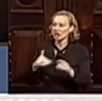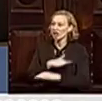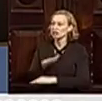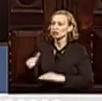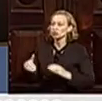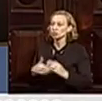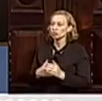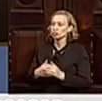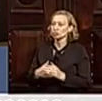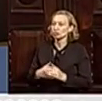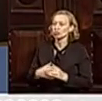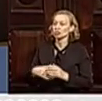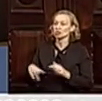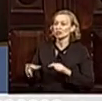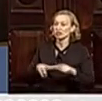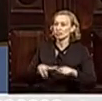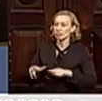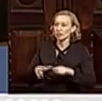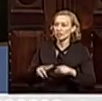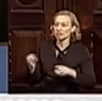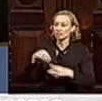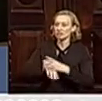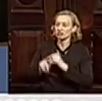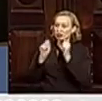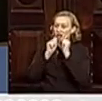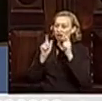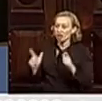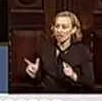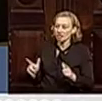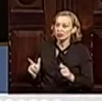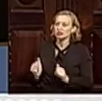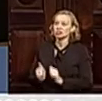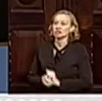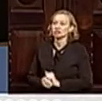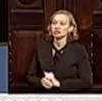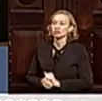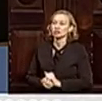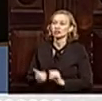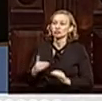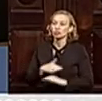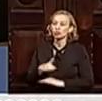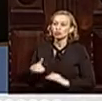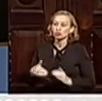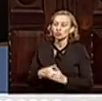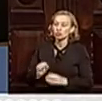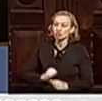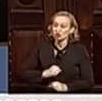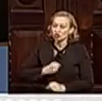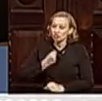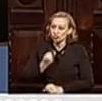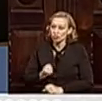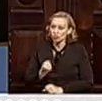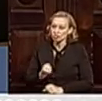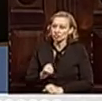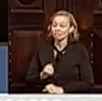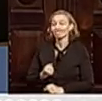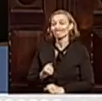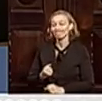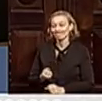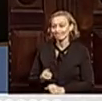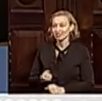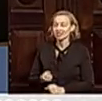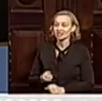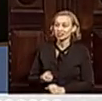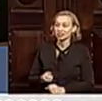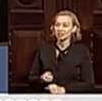se empenharam também nas salas de comissões, a minha equipe do gabinete, por todo o esforço e toda a dificuldade que tivemos